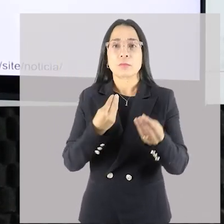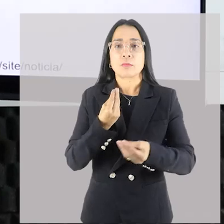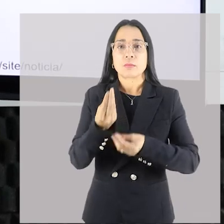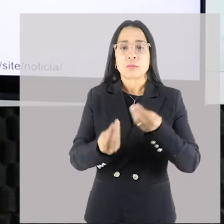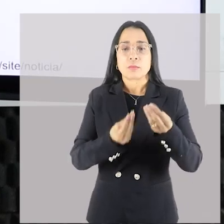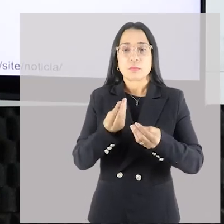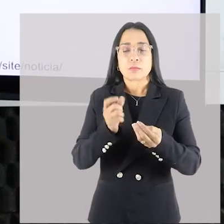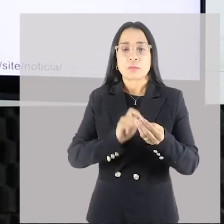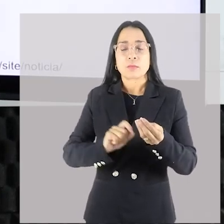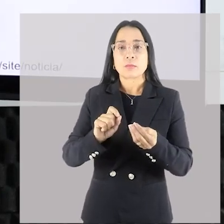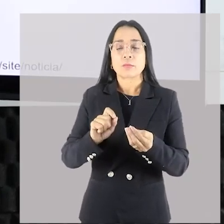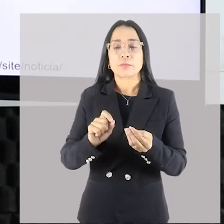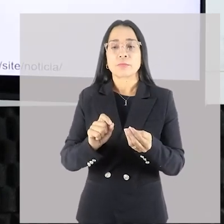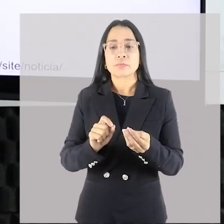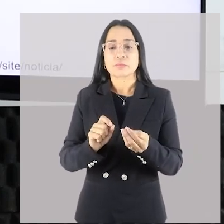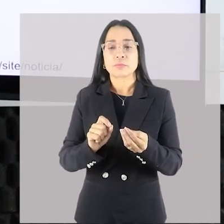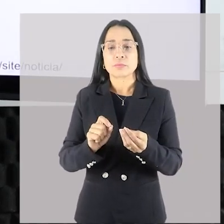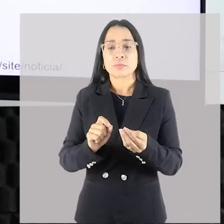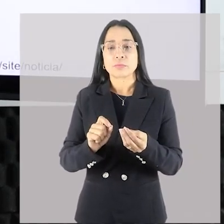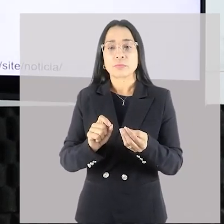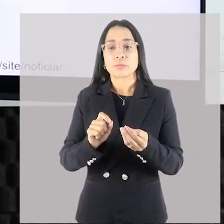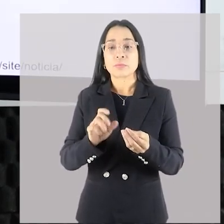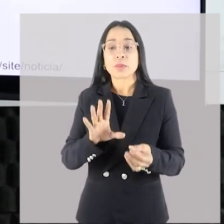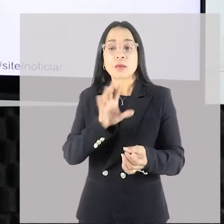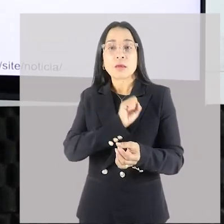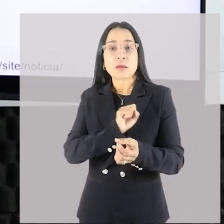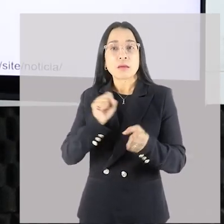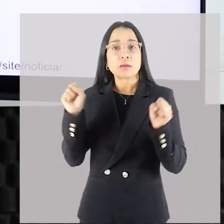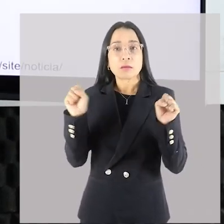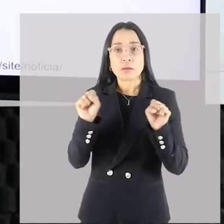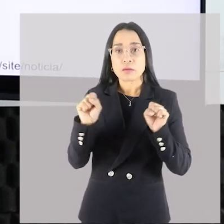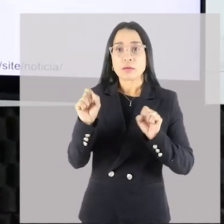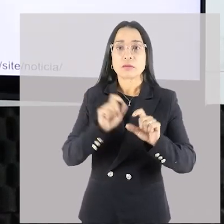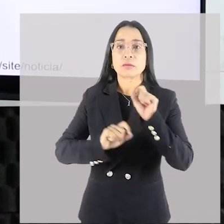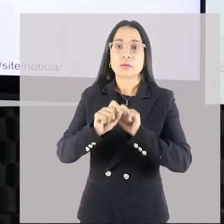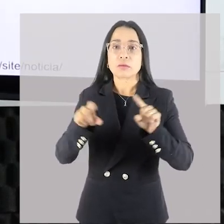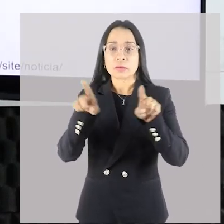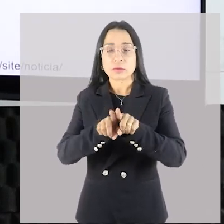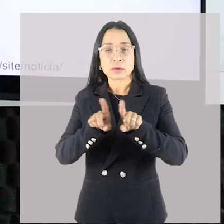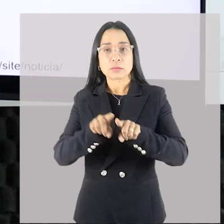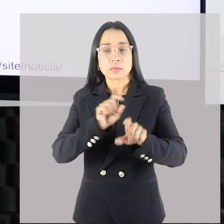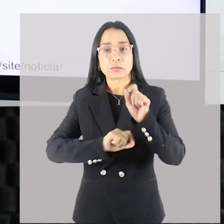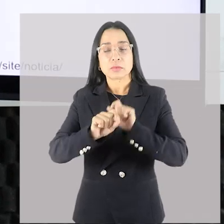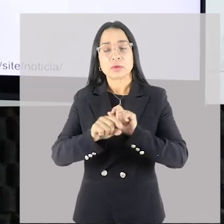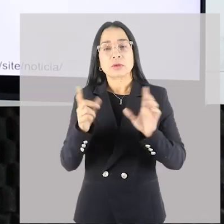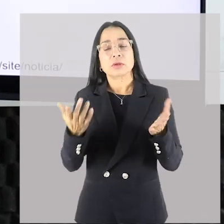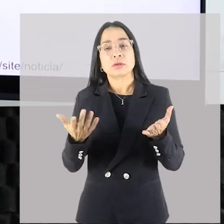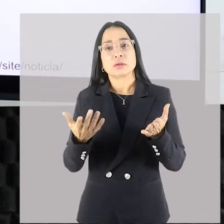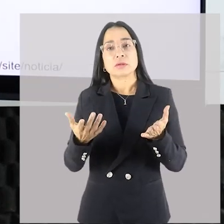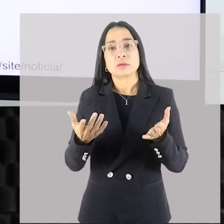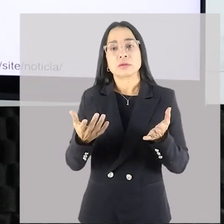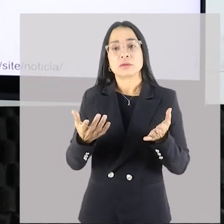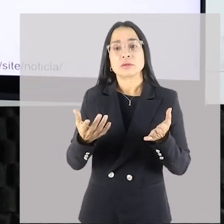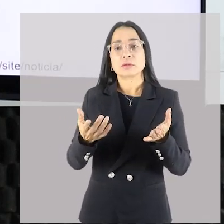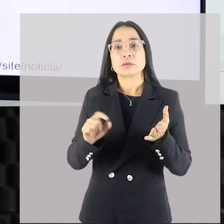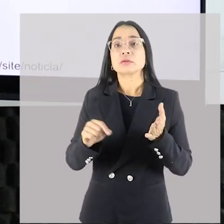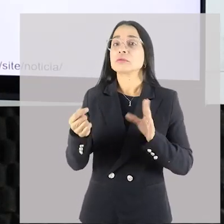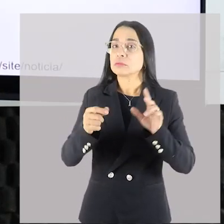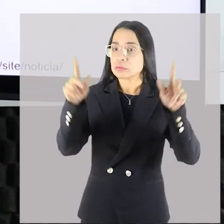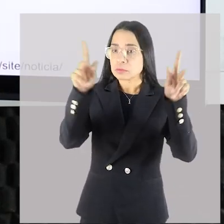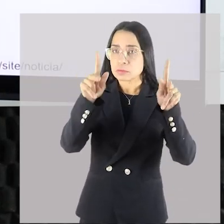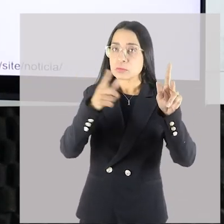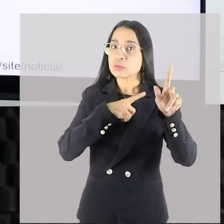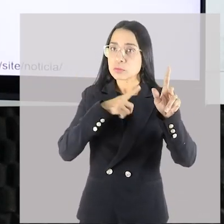forma de adorar, certo? E também de trazer a paz para